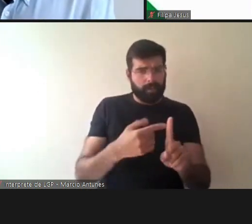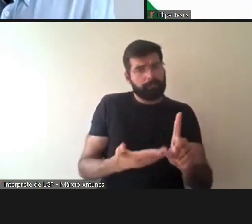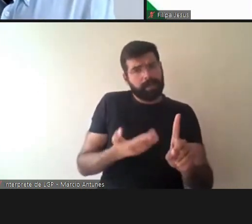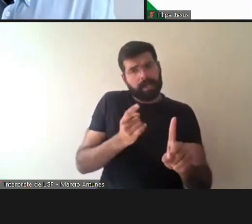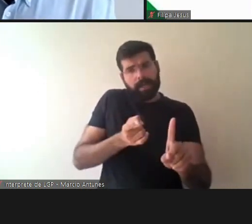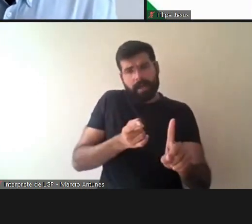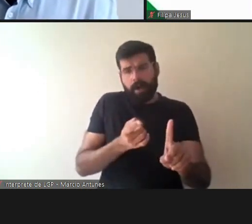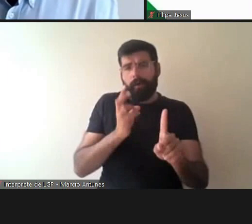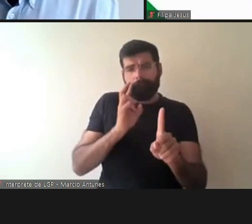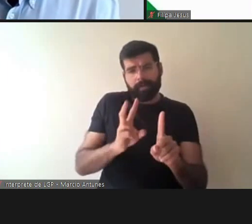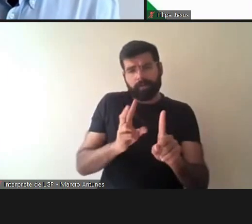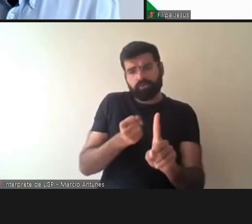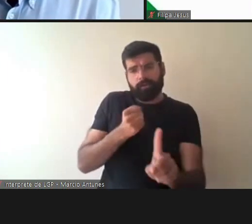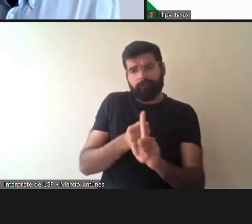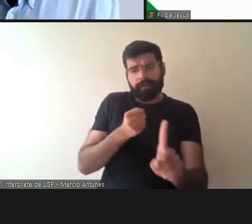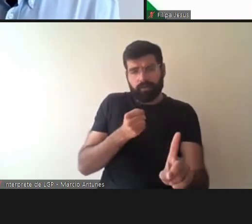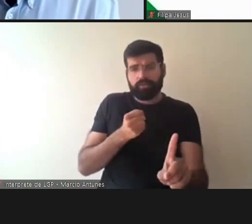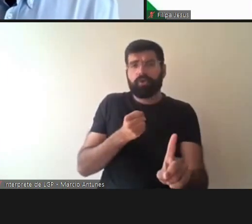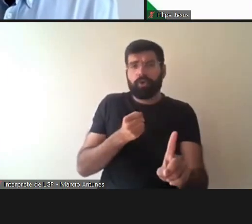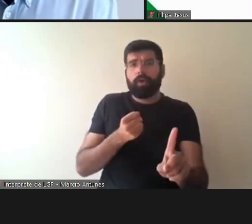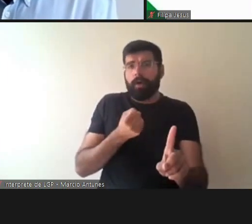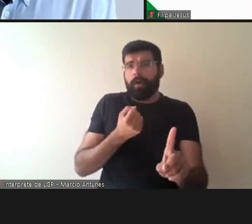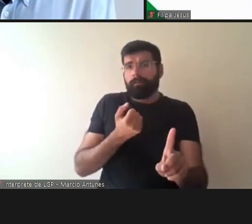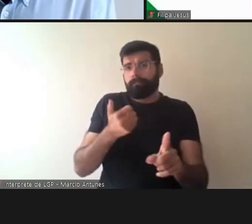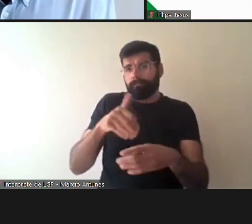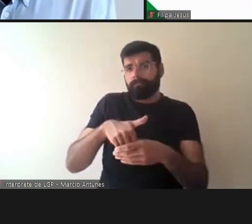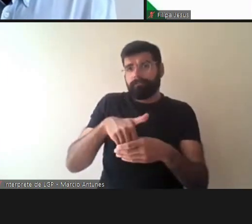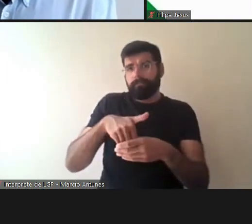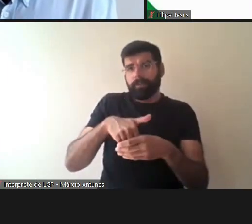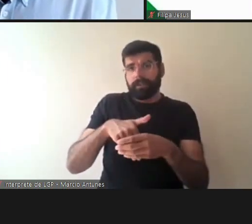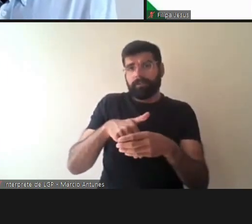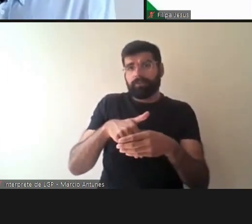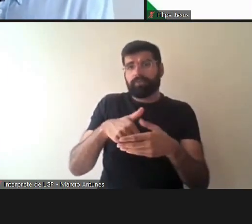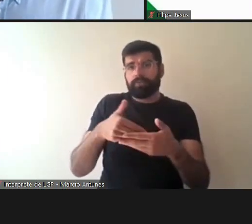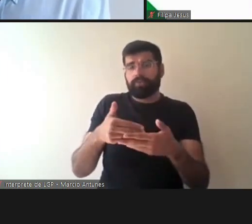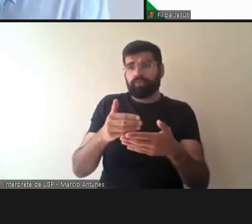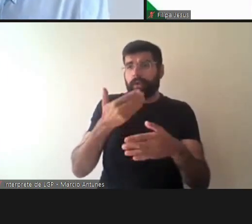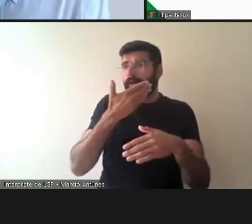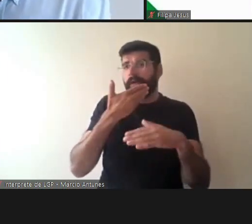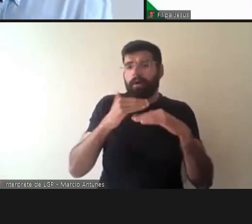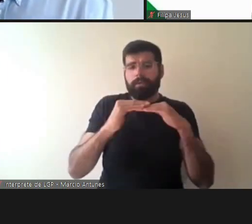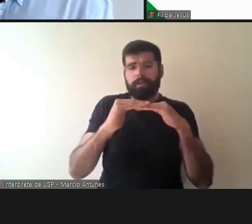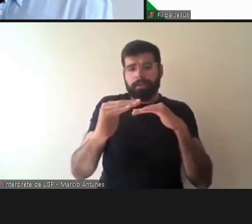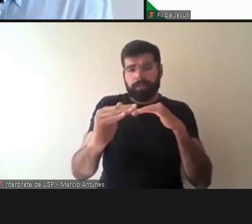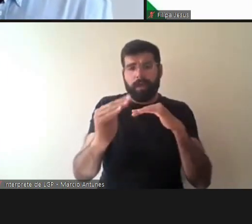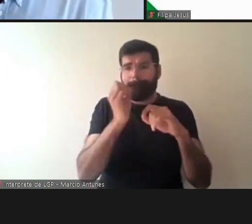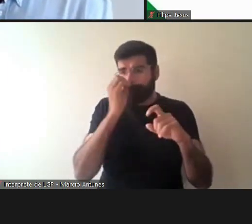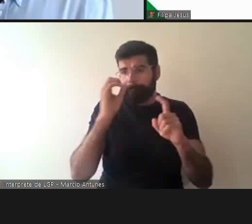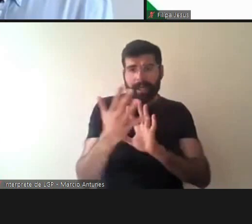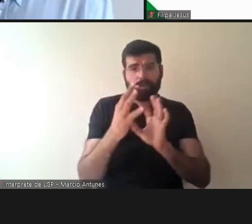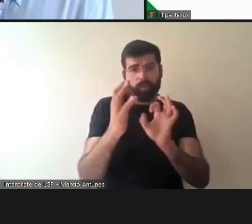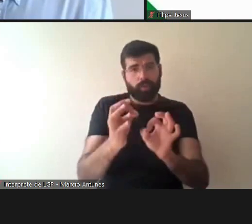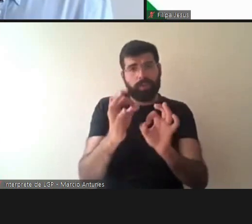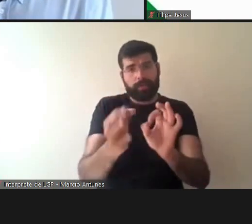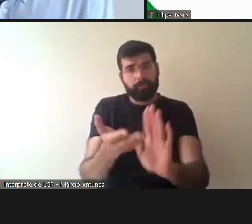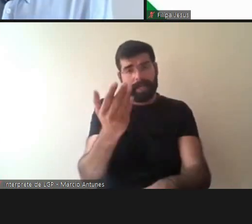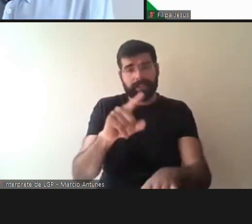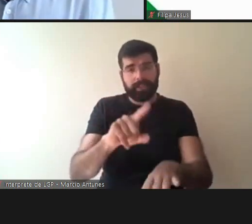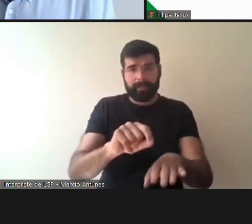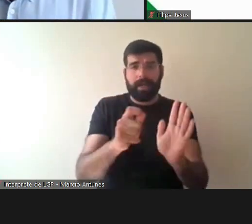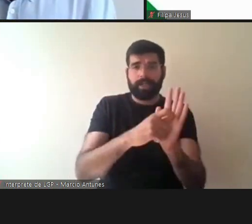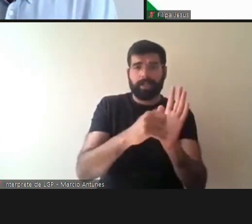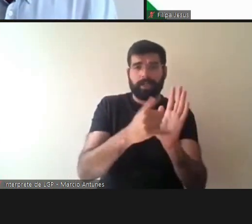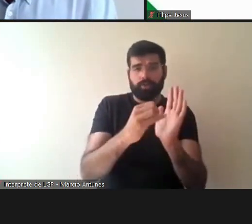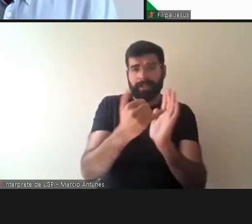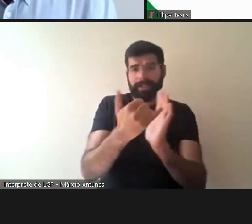os desafios definidos no próprio desenvolvimento sustentável e na Agenda 2030, e